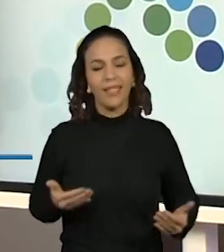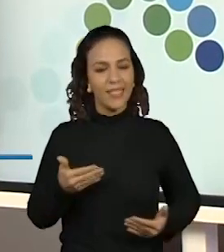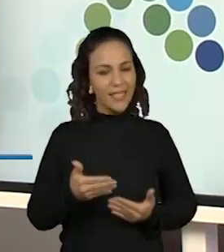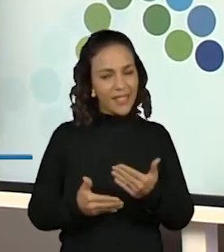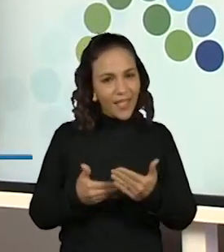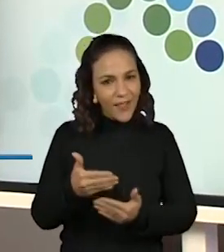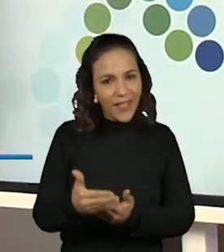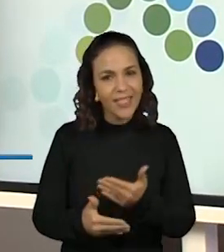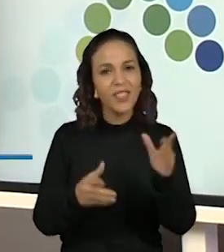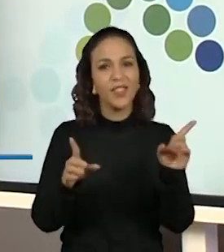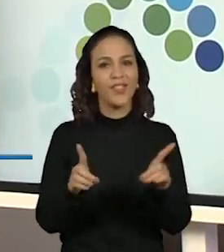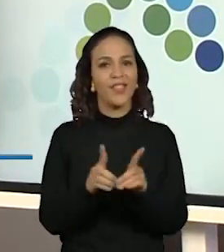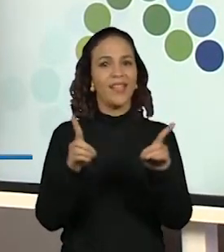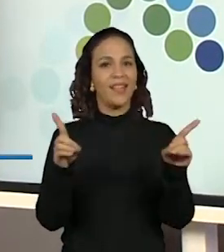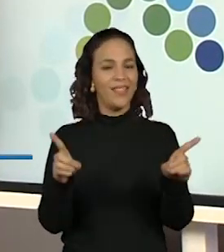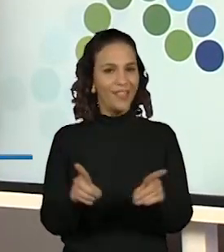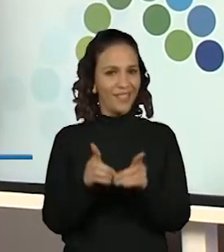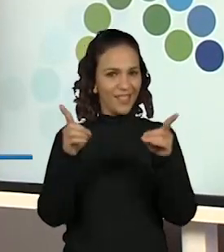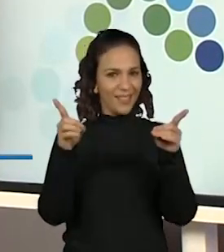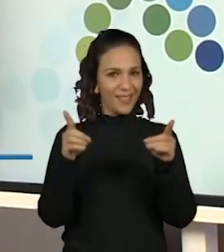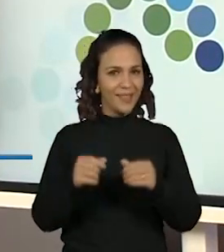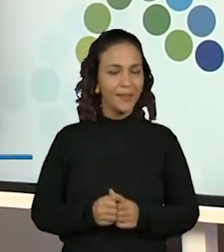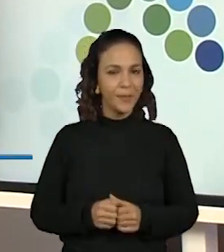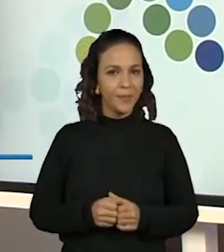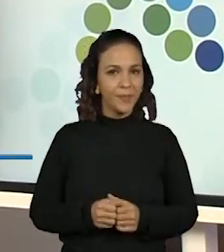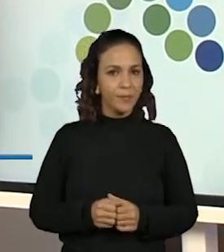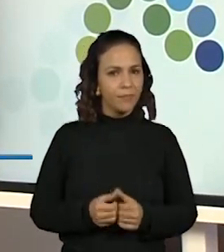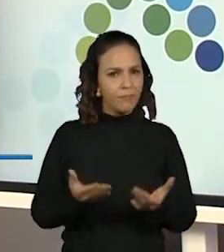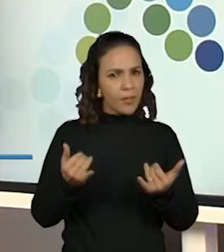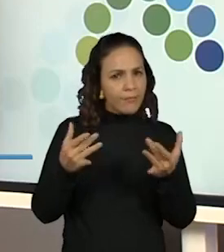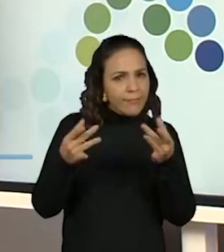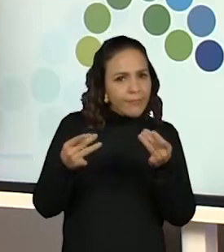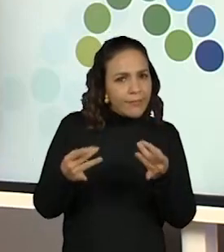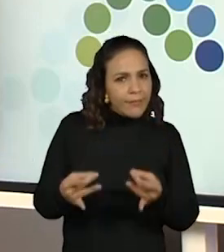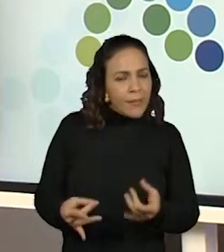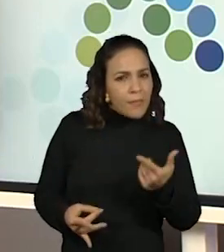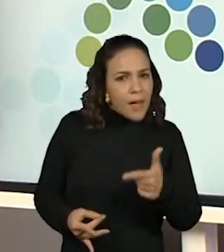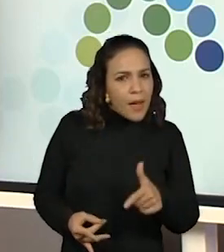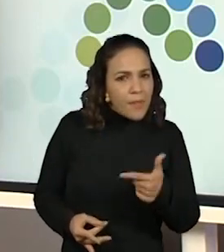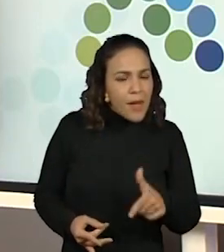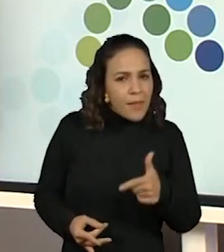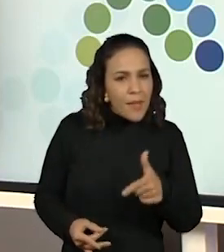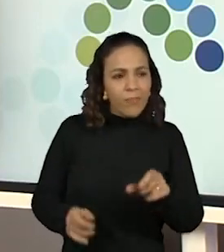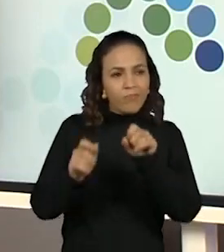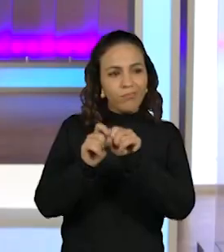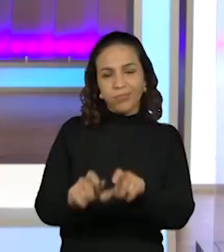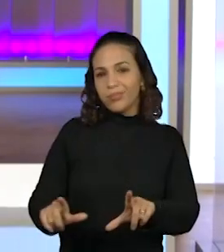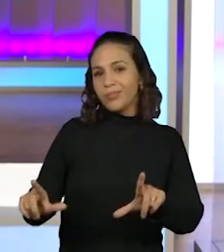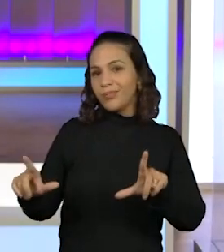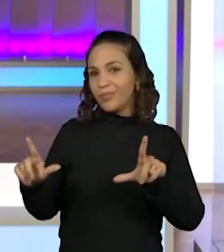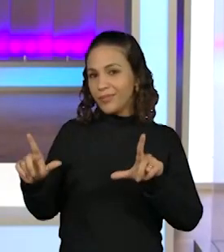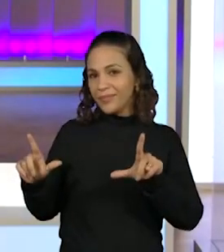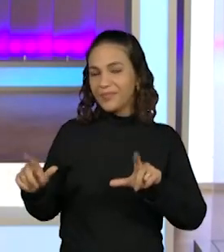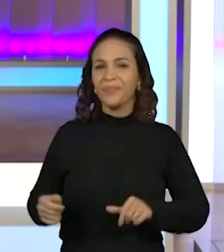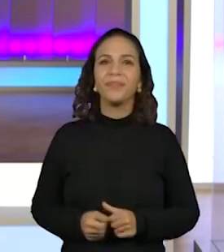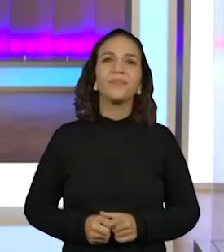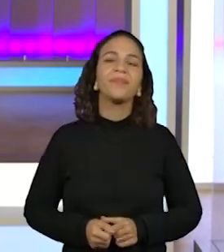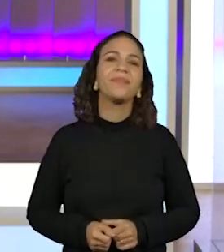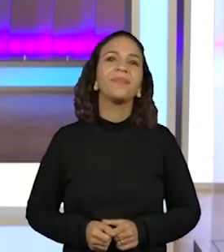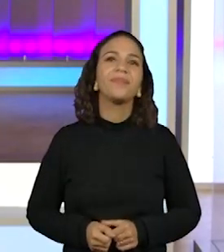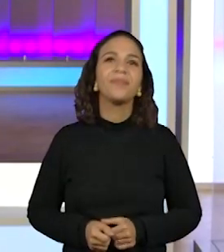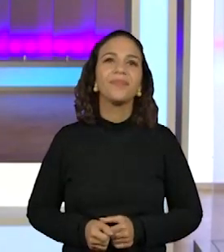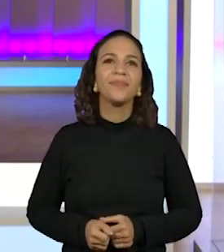sequência didática. Bom, saberemos mais sobre essa aula na tela. Juntos comigo,